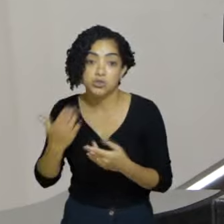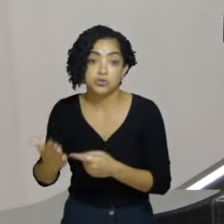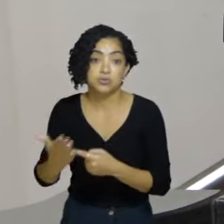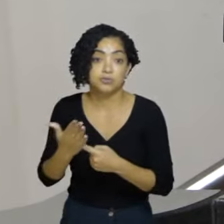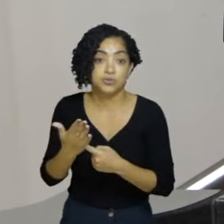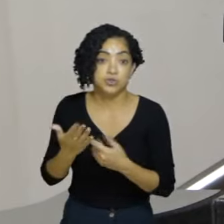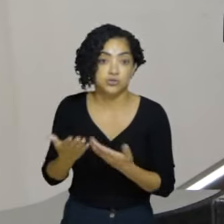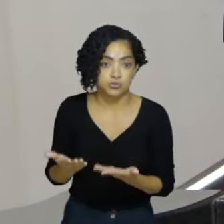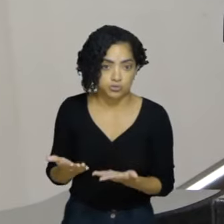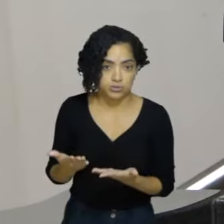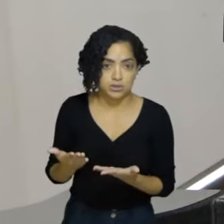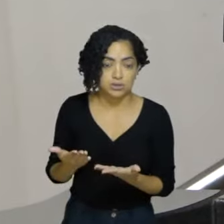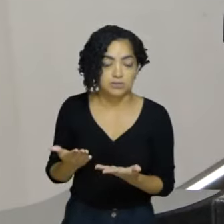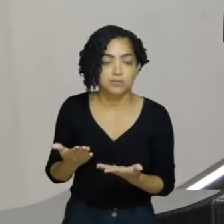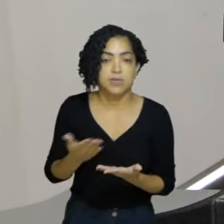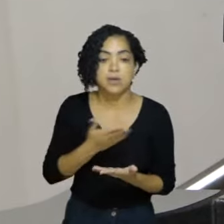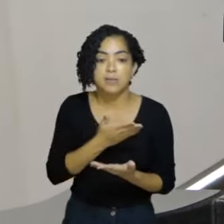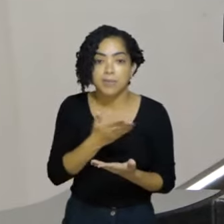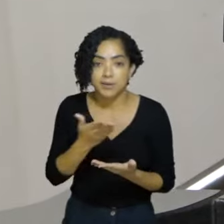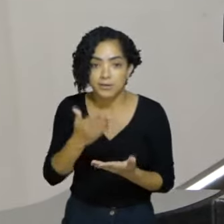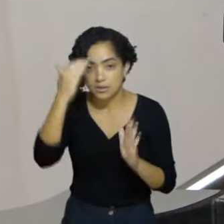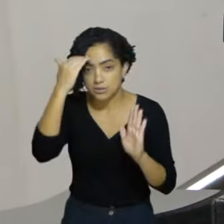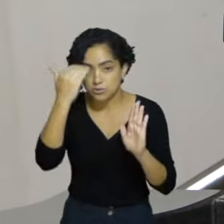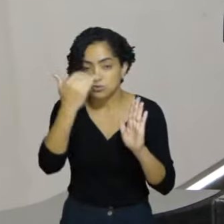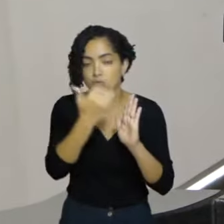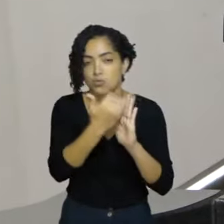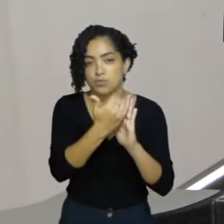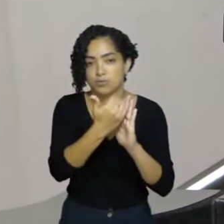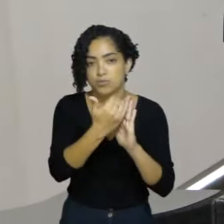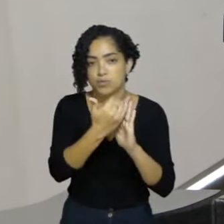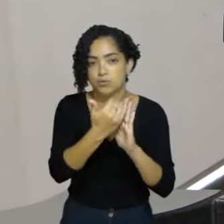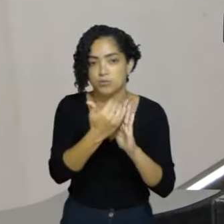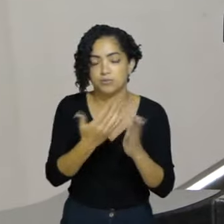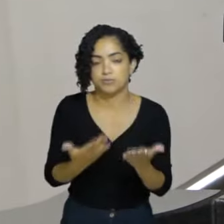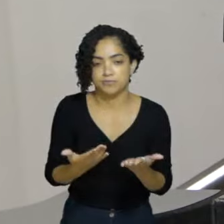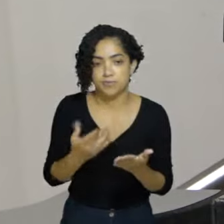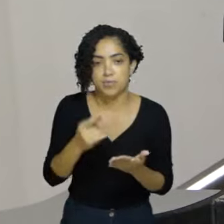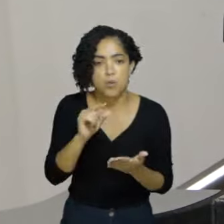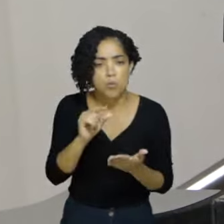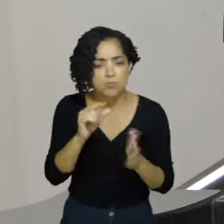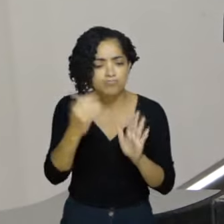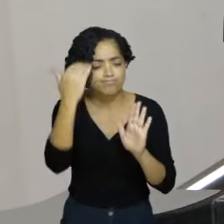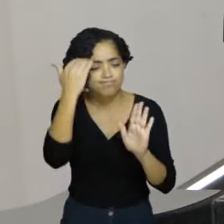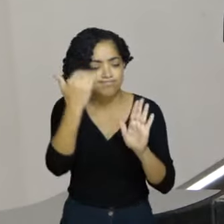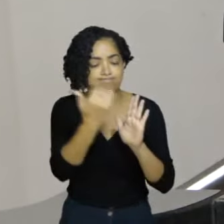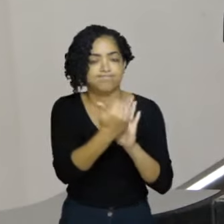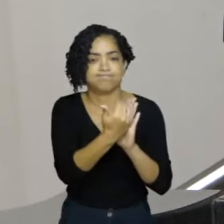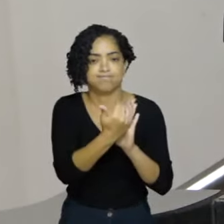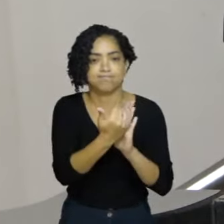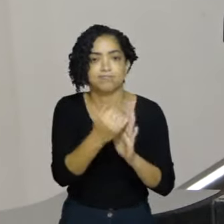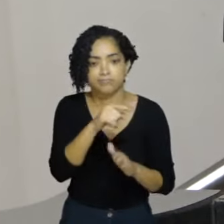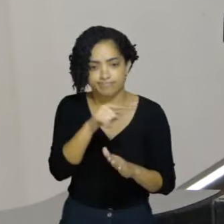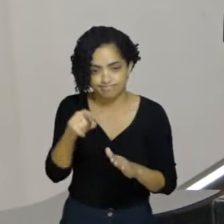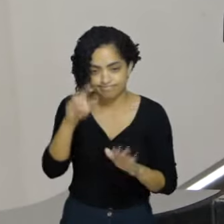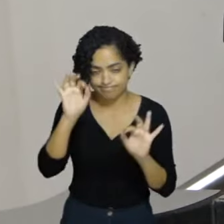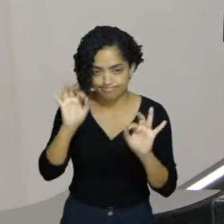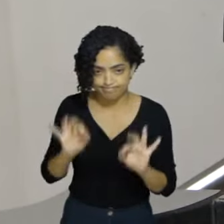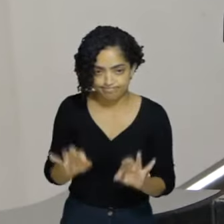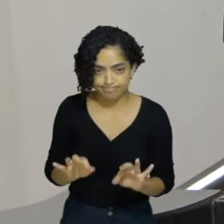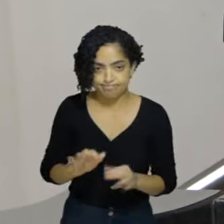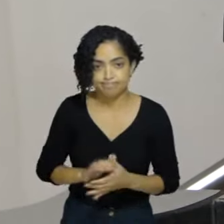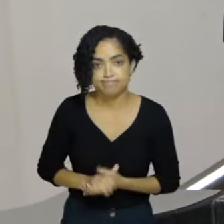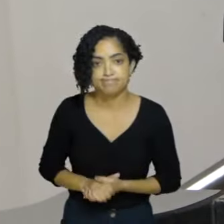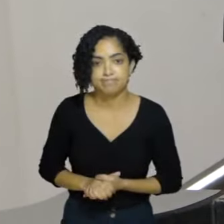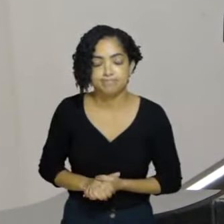que os planos de saúde cumpram a lei. É o mínimo que eles precisam fazer e eles vão cumprir, vocês podem ter certeza disso. Obrigado,